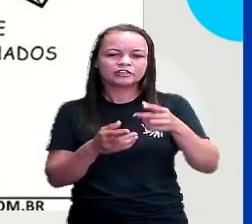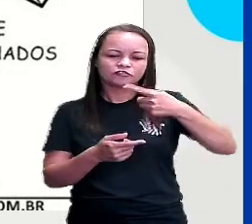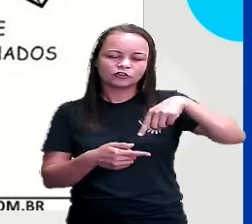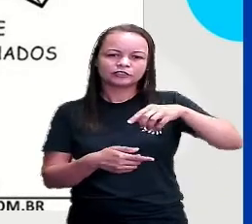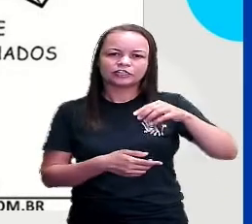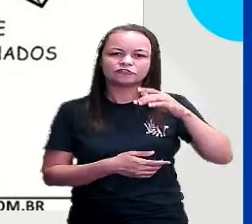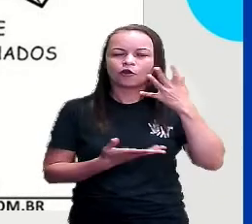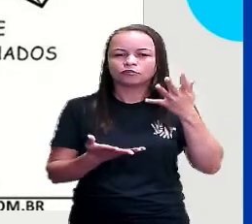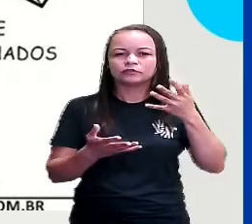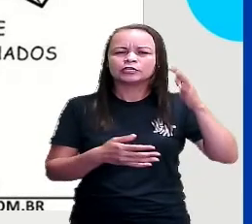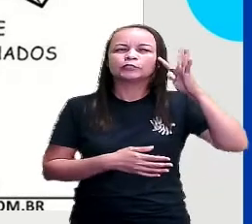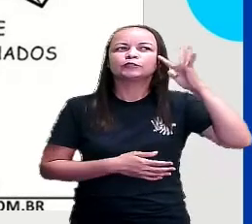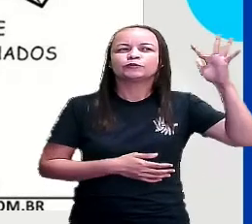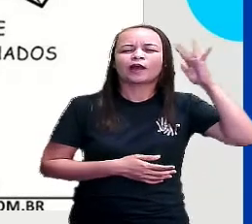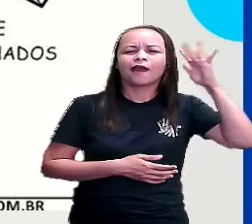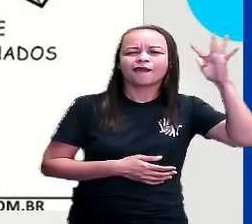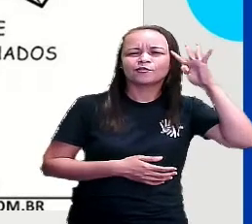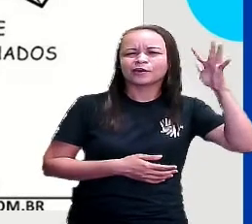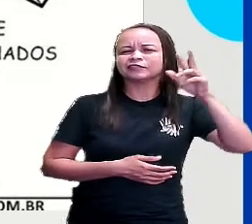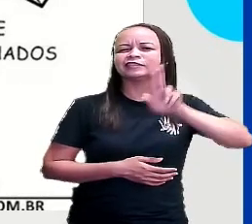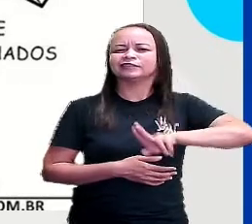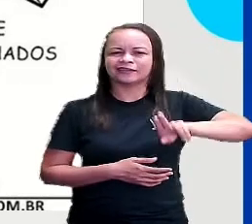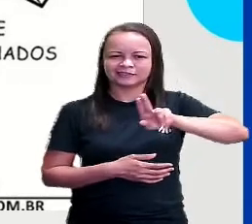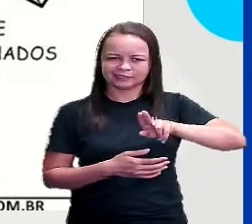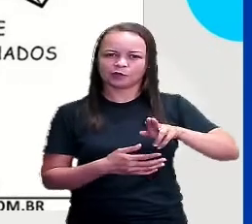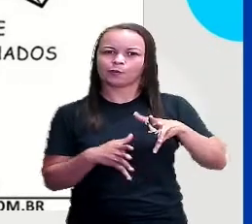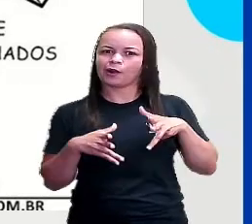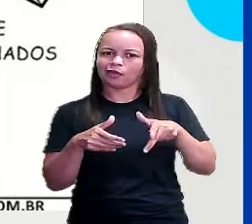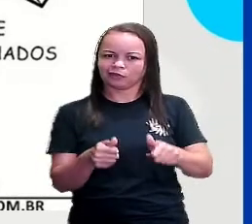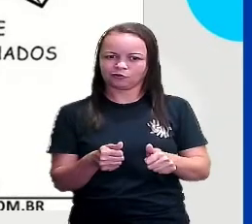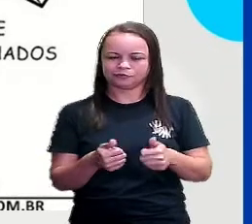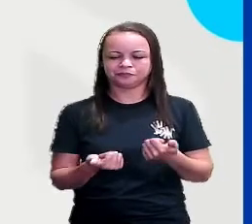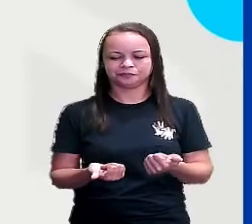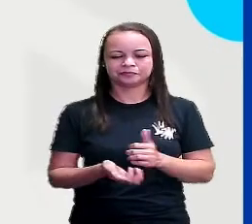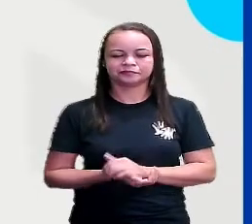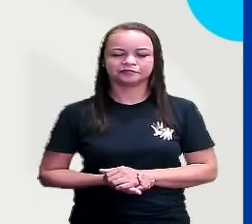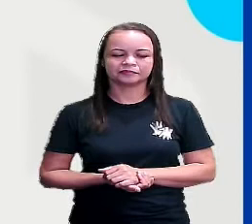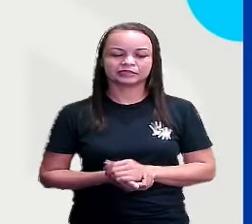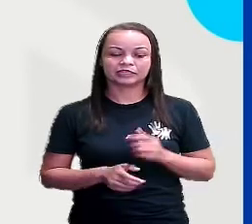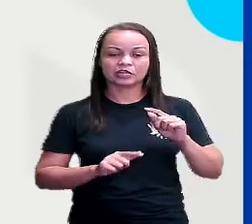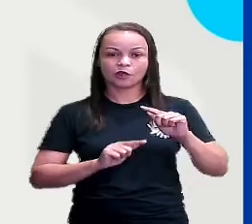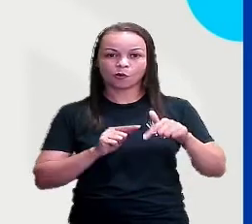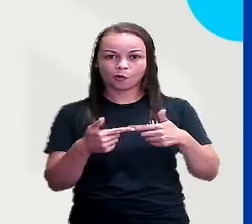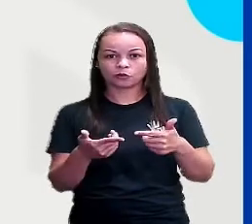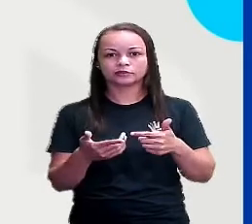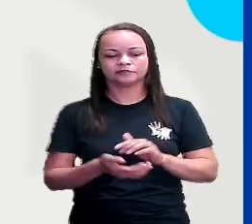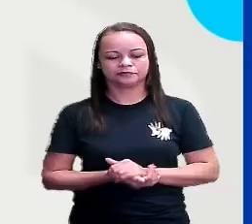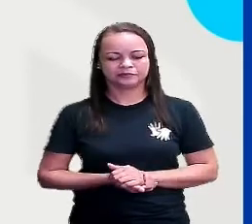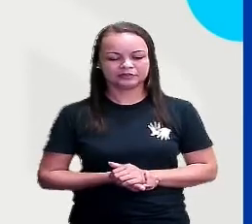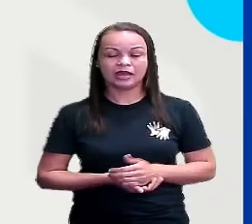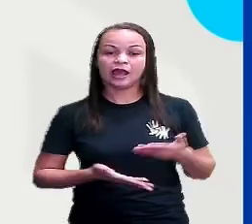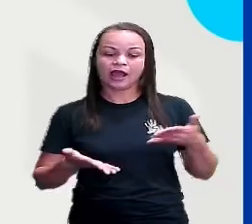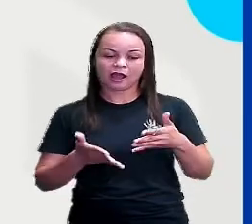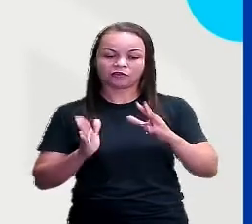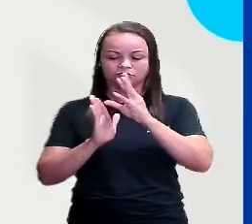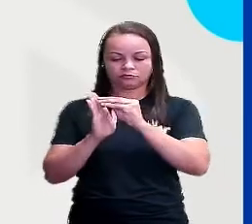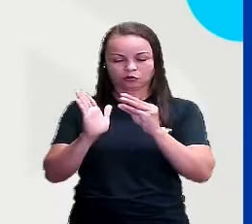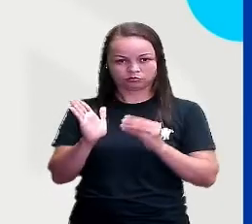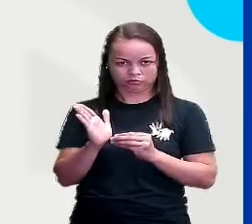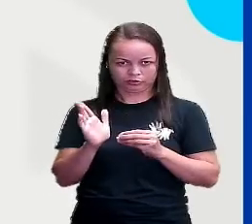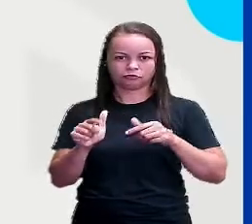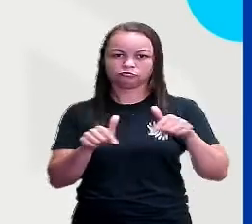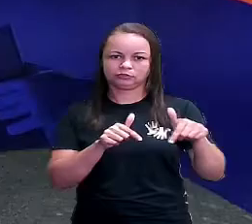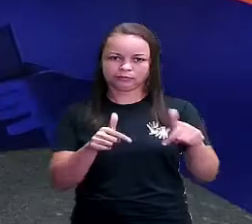divertir e, ó, usar a imaginação para tudo, tá bom? Vamos lá? A próxima. Agora vamos só nos conteúdos